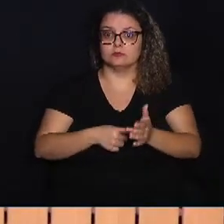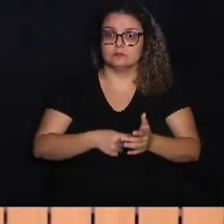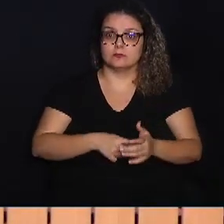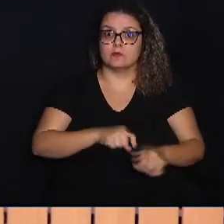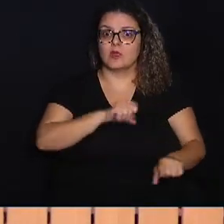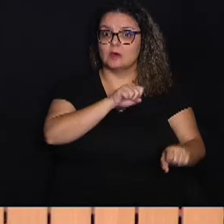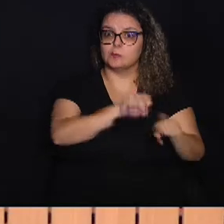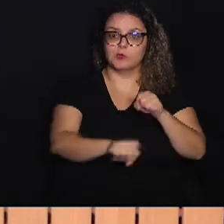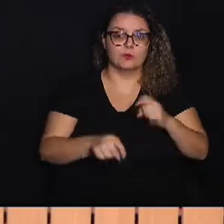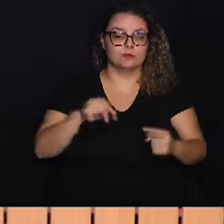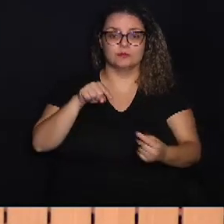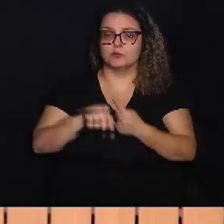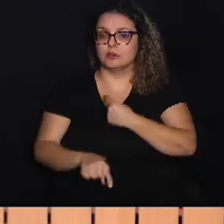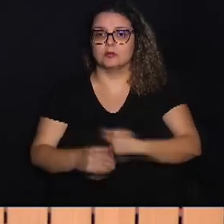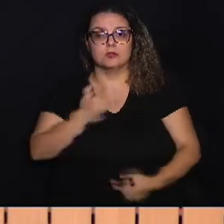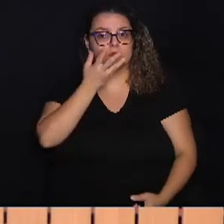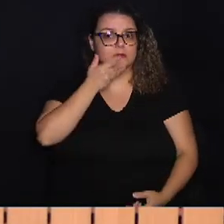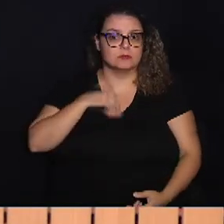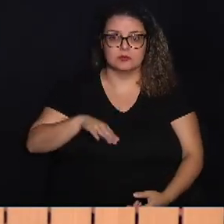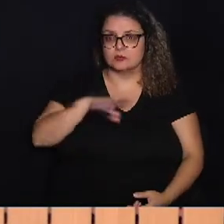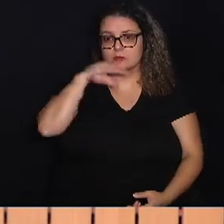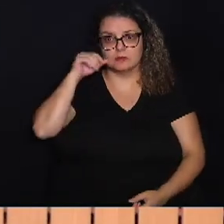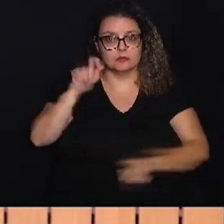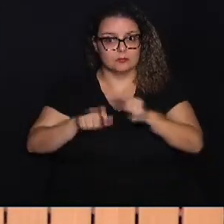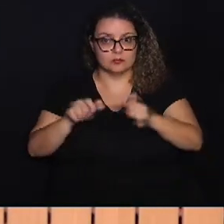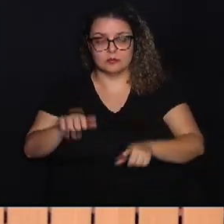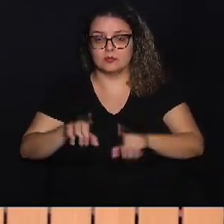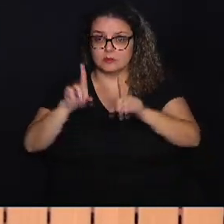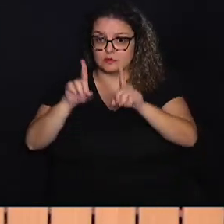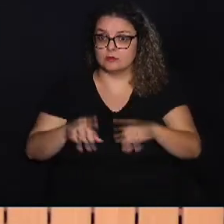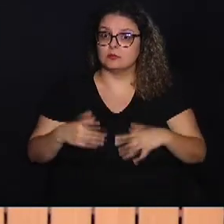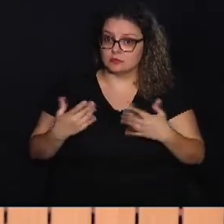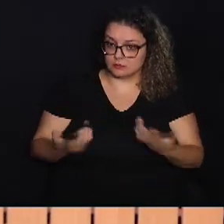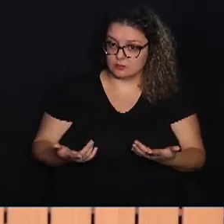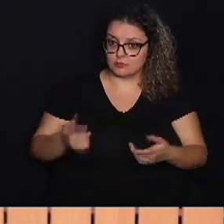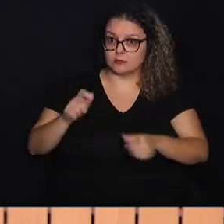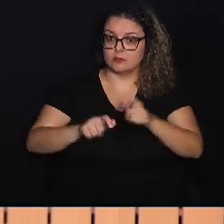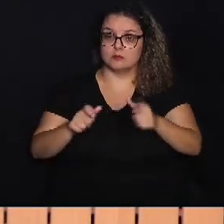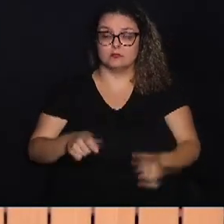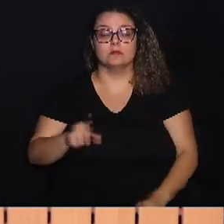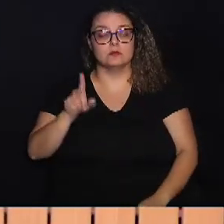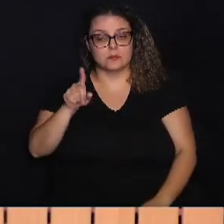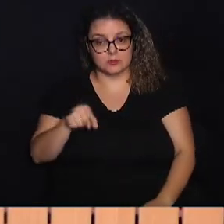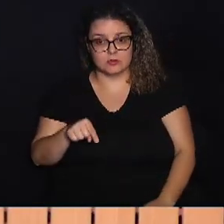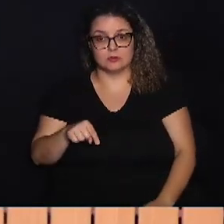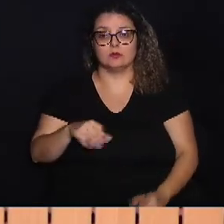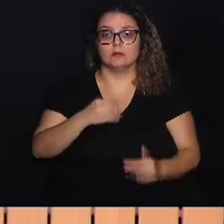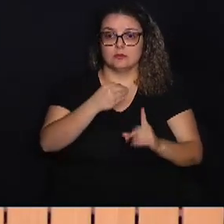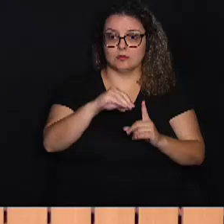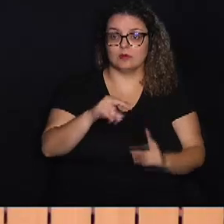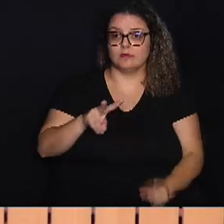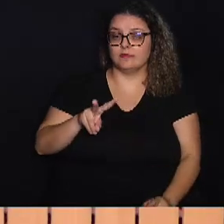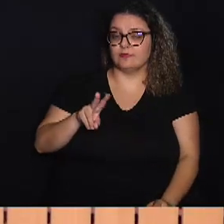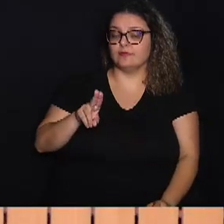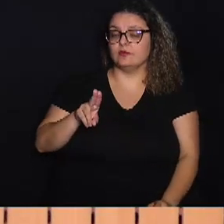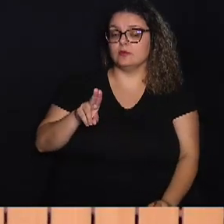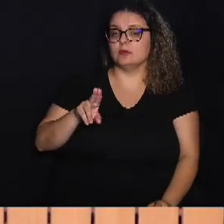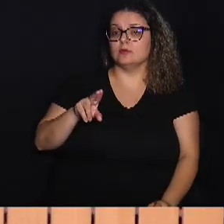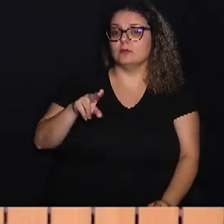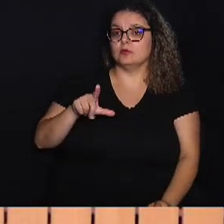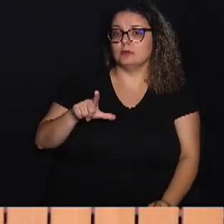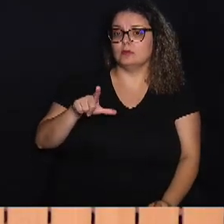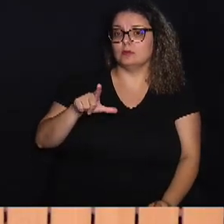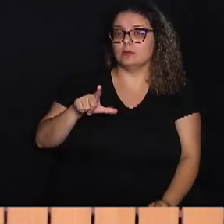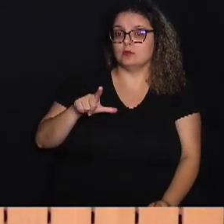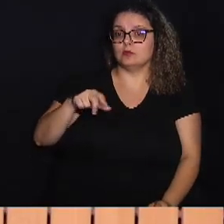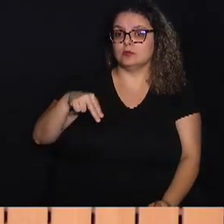contra crianças adolescentes pessoas com deficiência enfim pessoas que são consideradas vulneráveis aqui há uma consideração